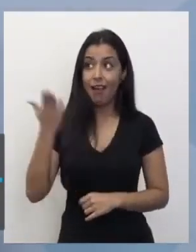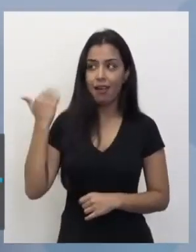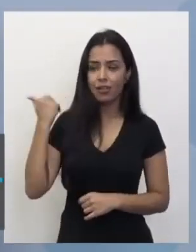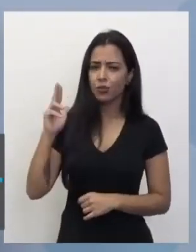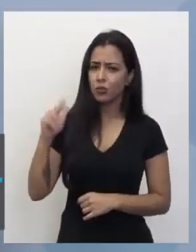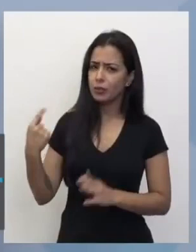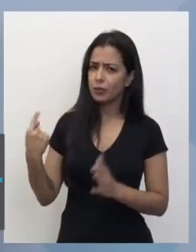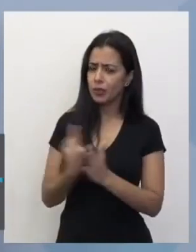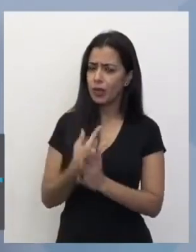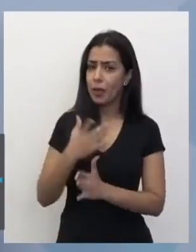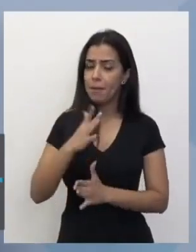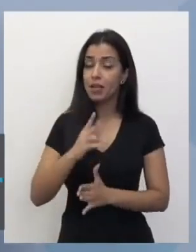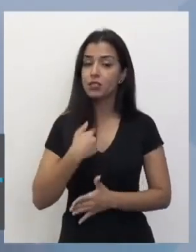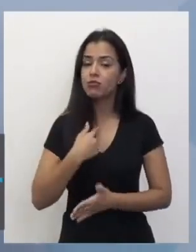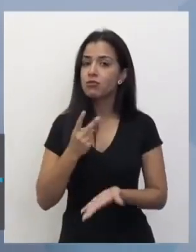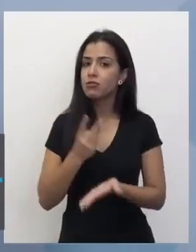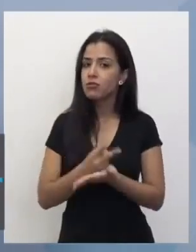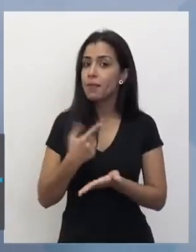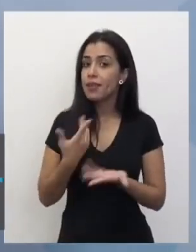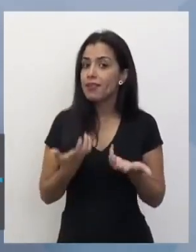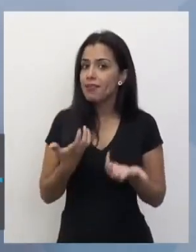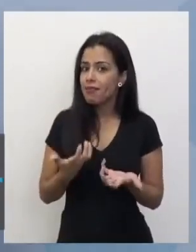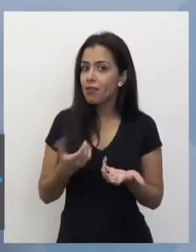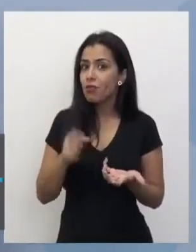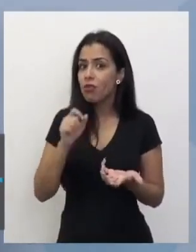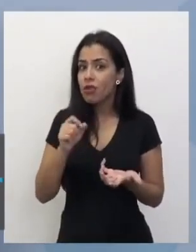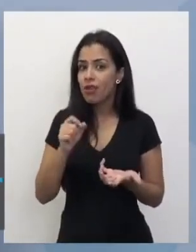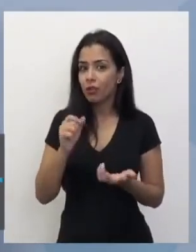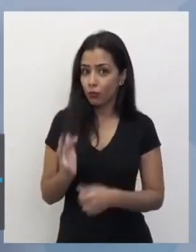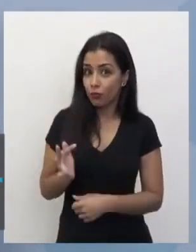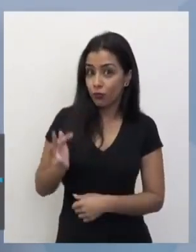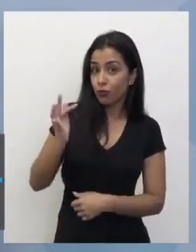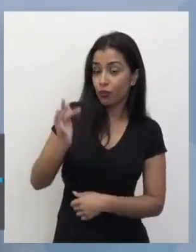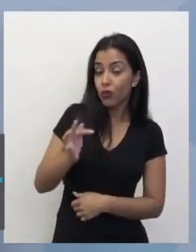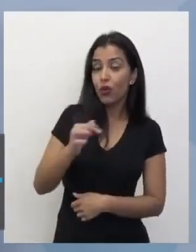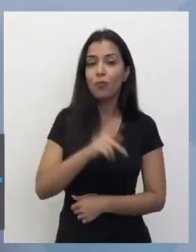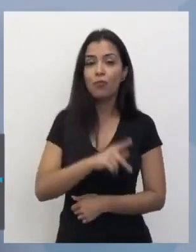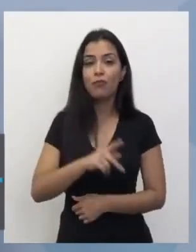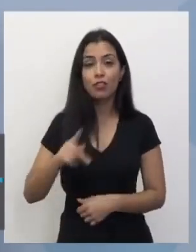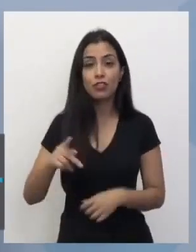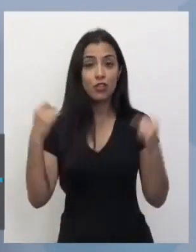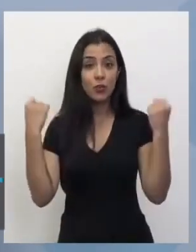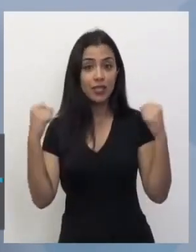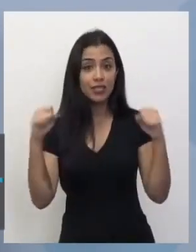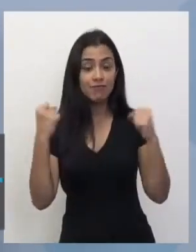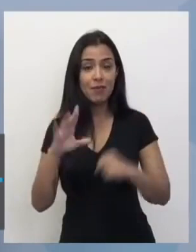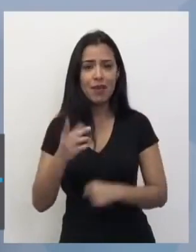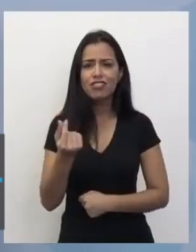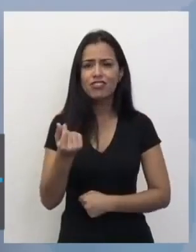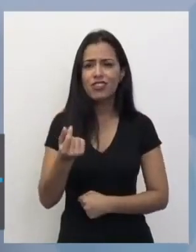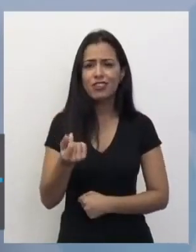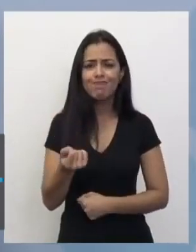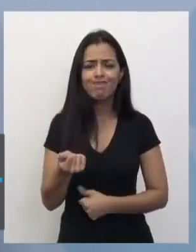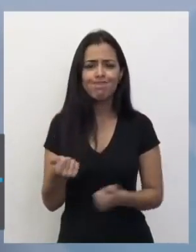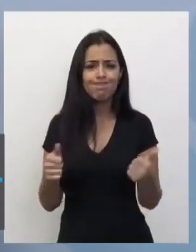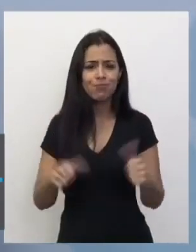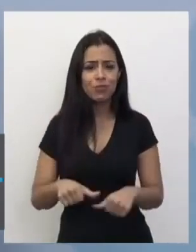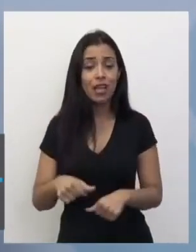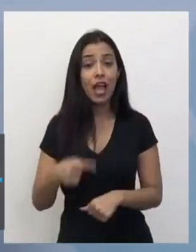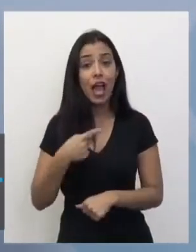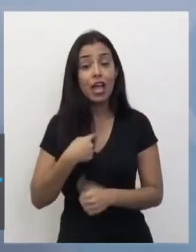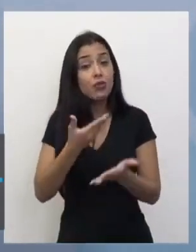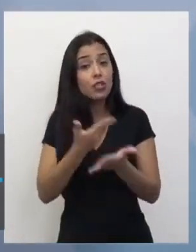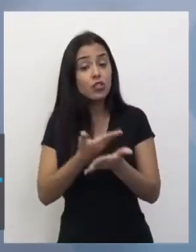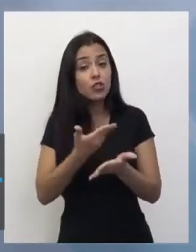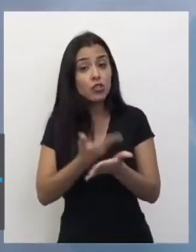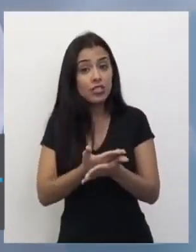vida, mas eu tinha um projeto de vida de ser professor de educação física, na verdade. Mas a grana não dava para fazer o curso de educação física e eu acabei fazendo